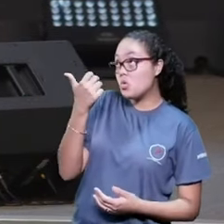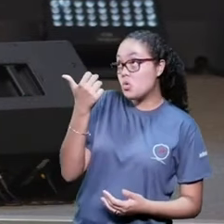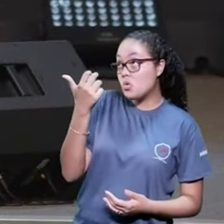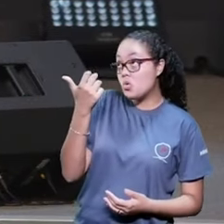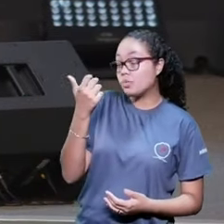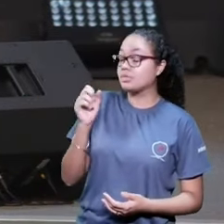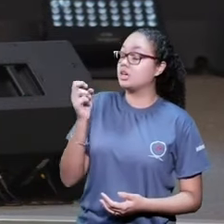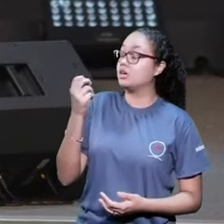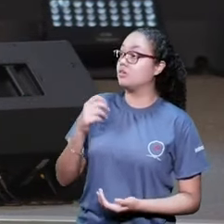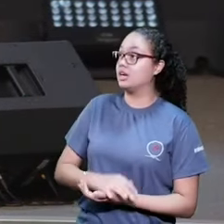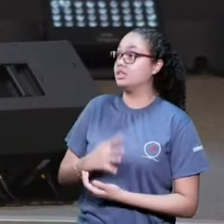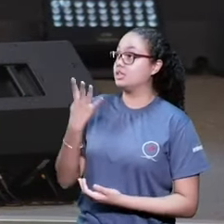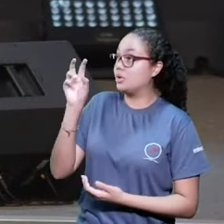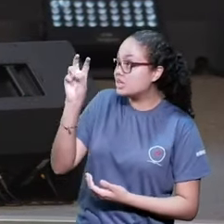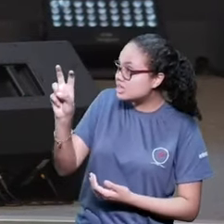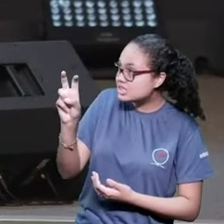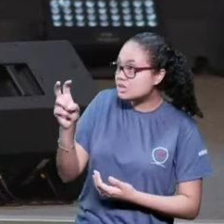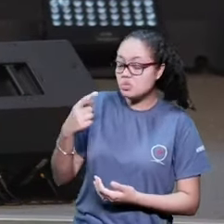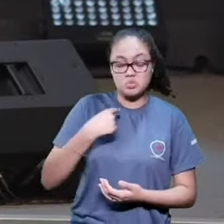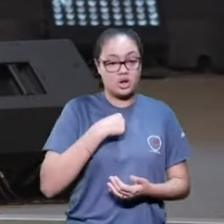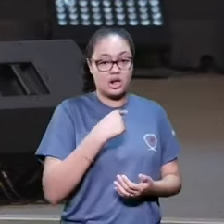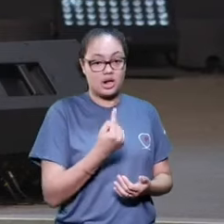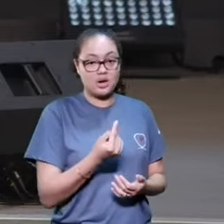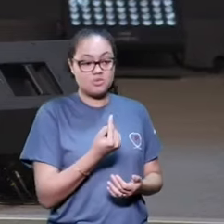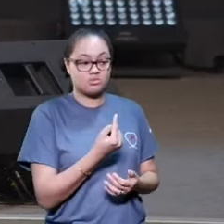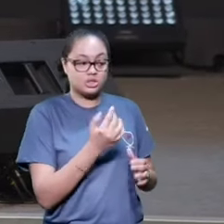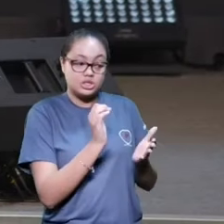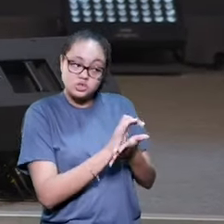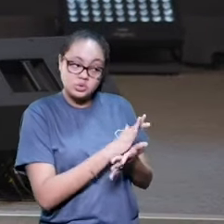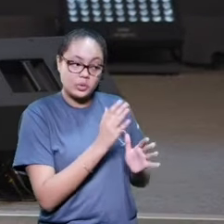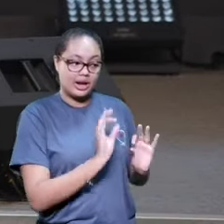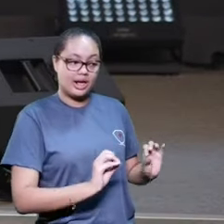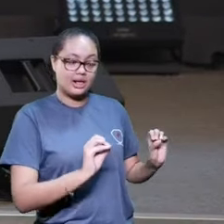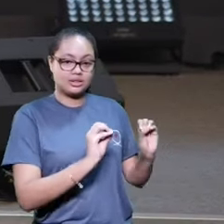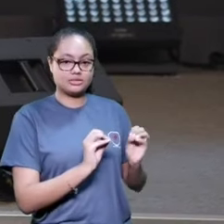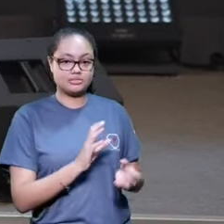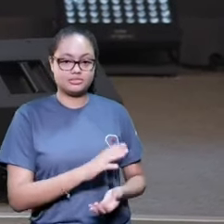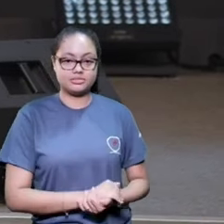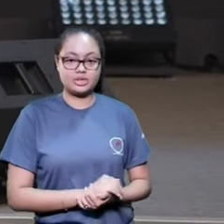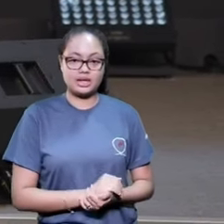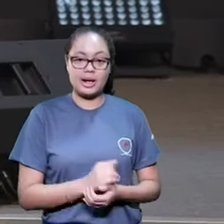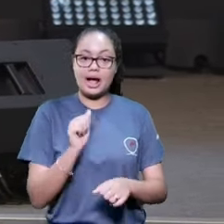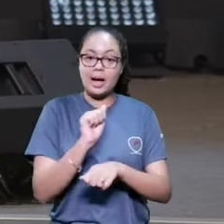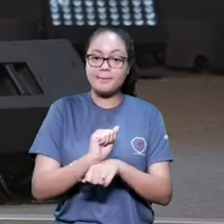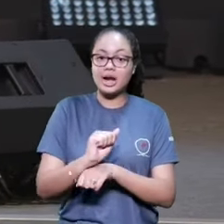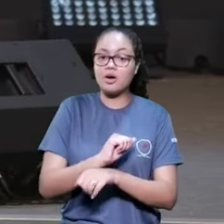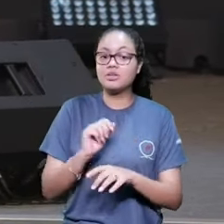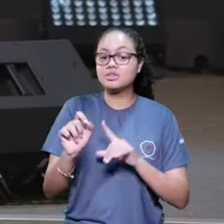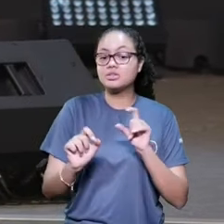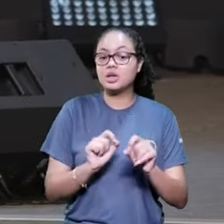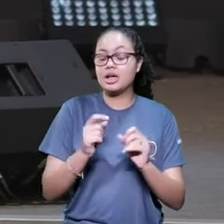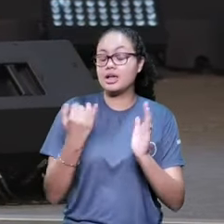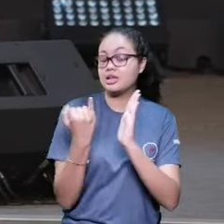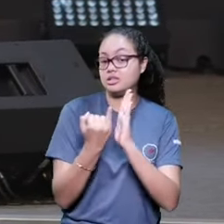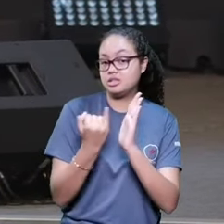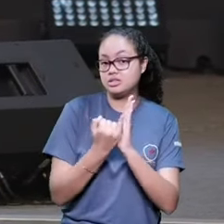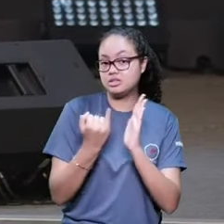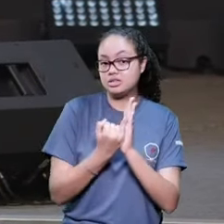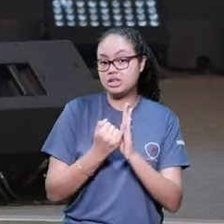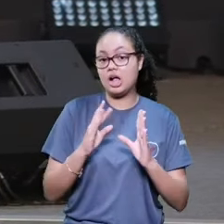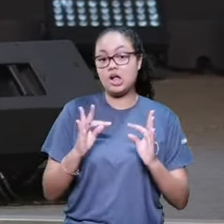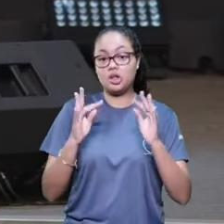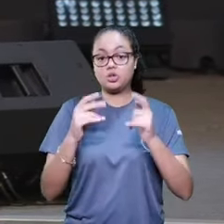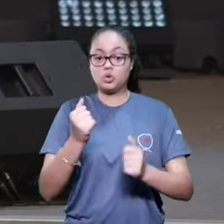tiver 45, eu não destruo. Mas se tiver 30? Pastor, Abraão está fazendo o quê? Intercedendo. Por quê? Todo amigo de